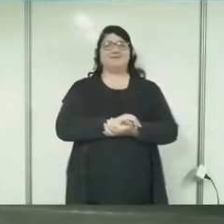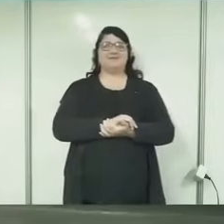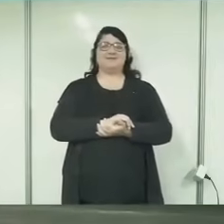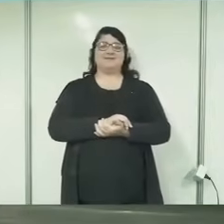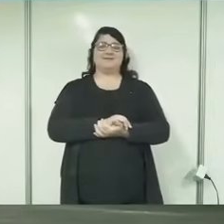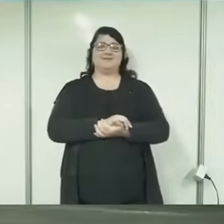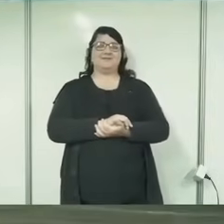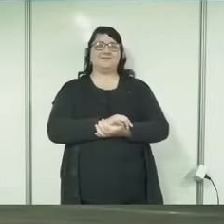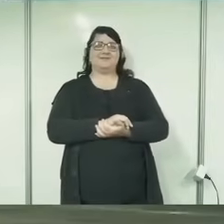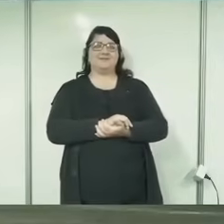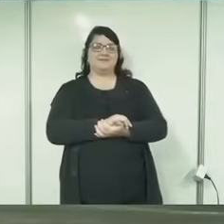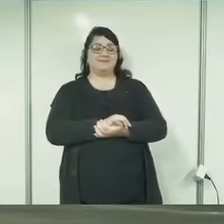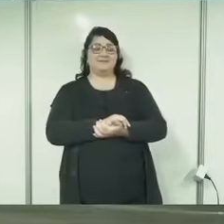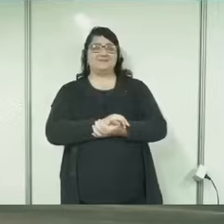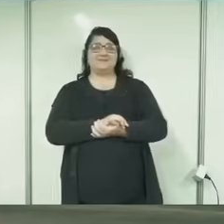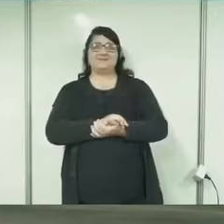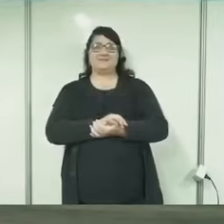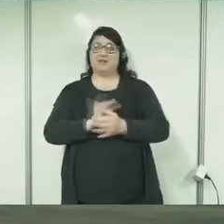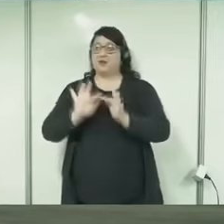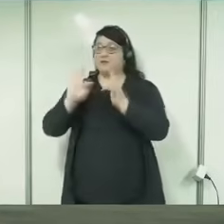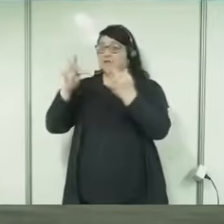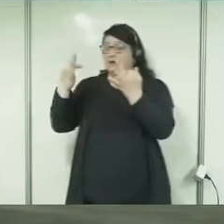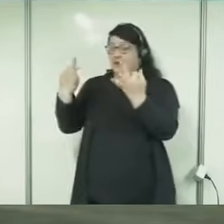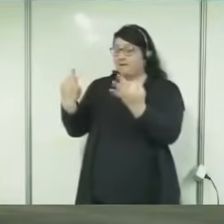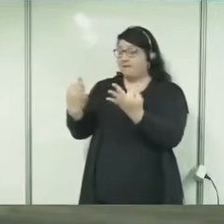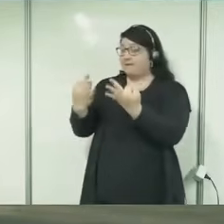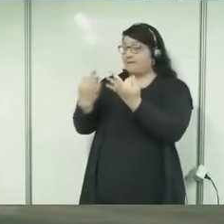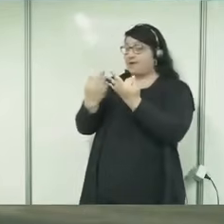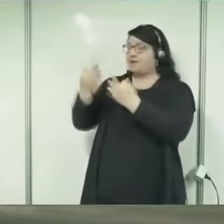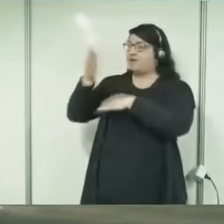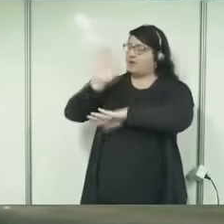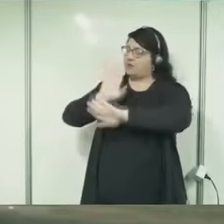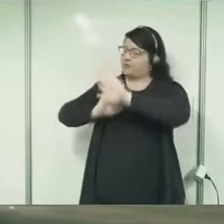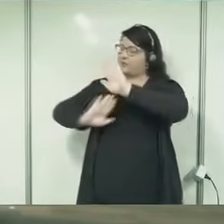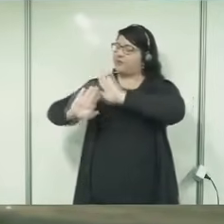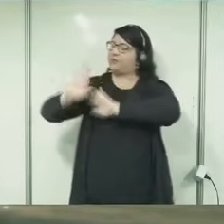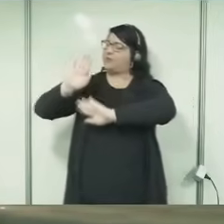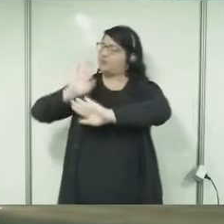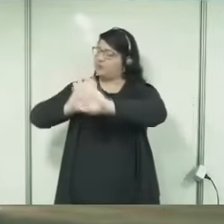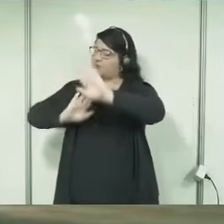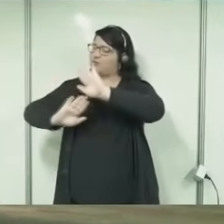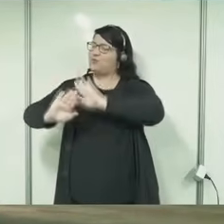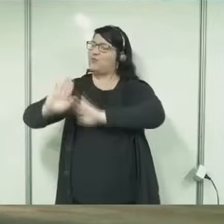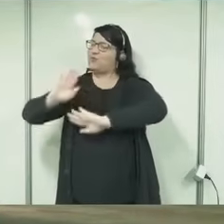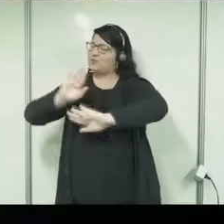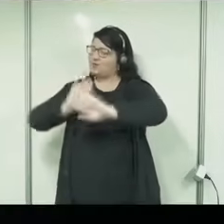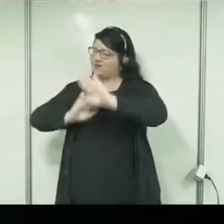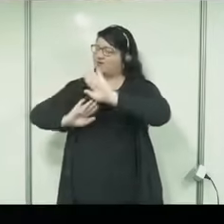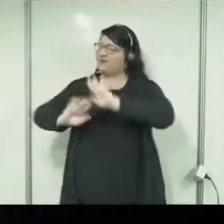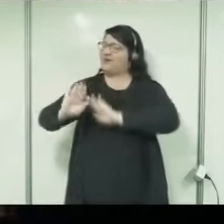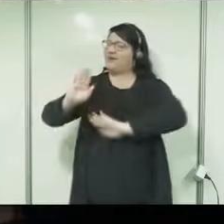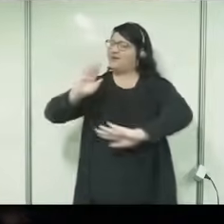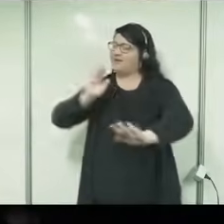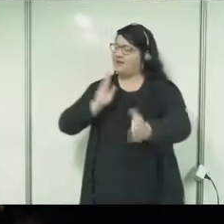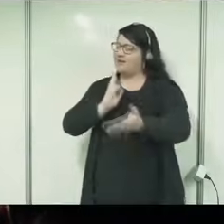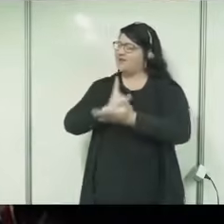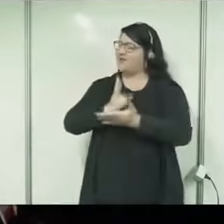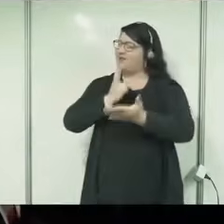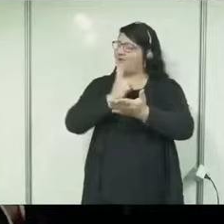Vou cuidar da minha família e seguir na trilha do amor e da